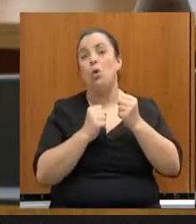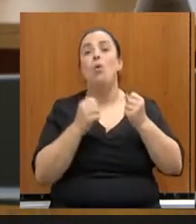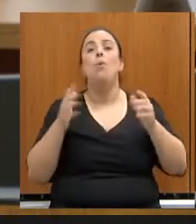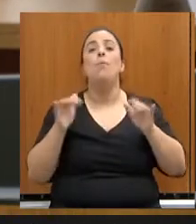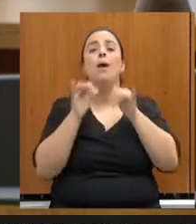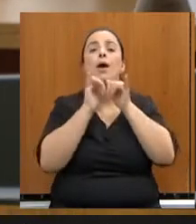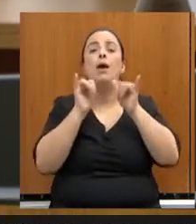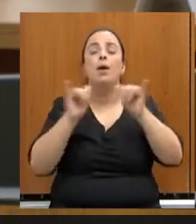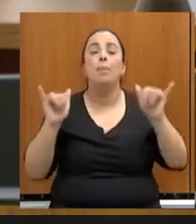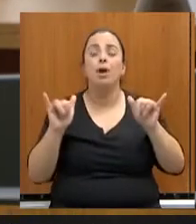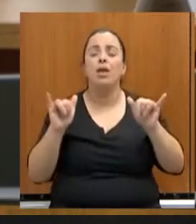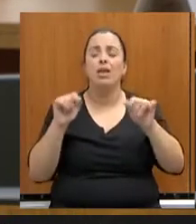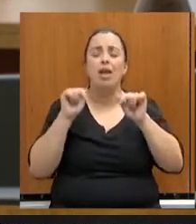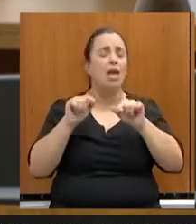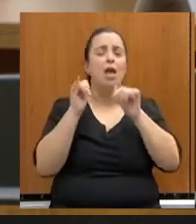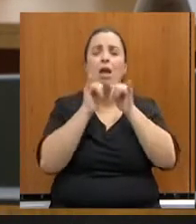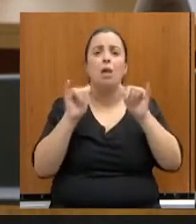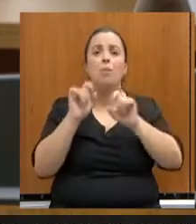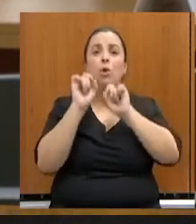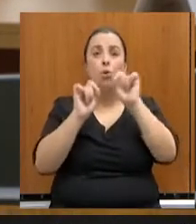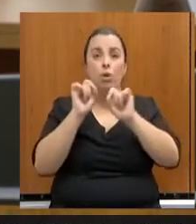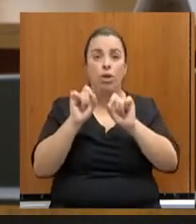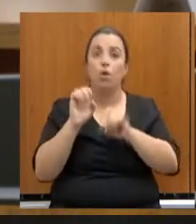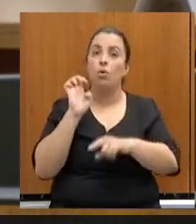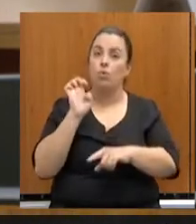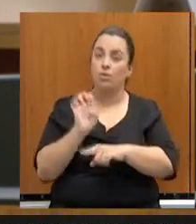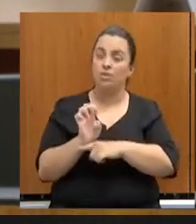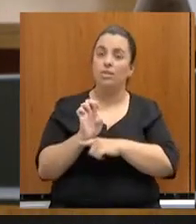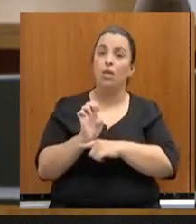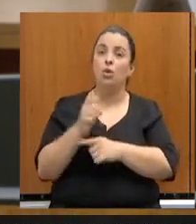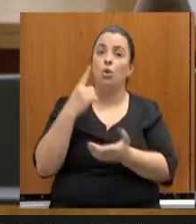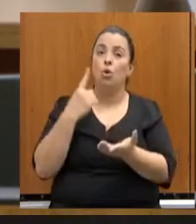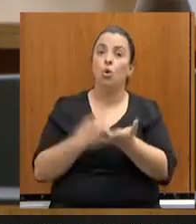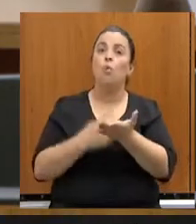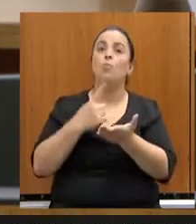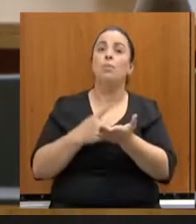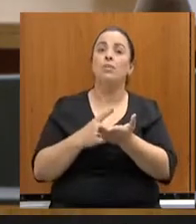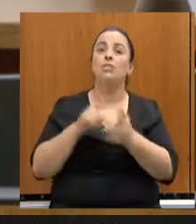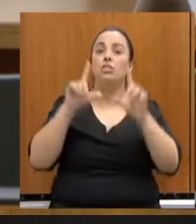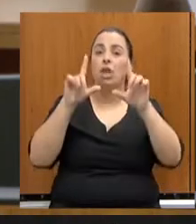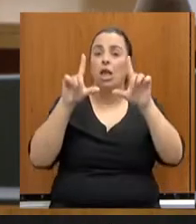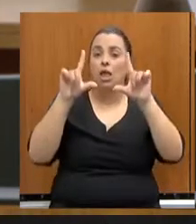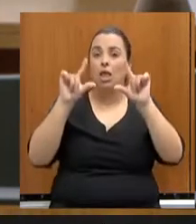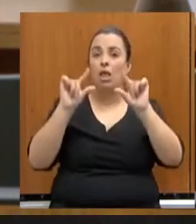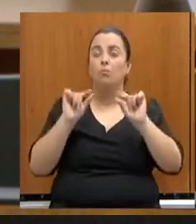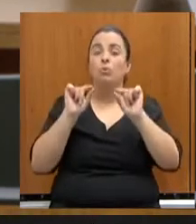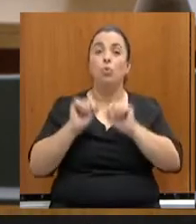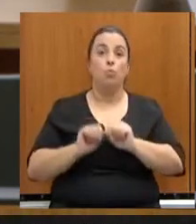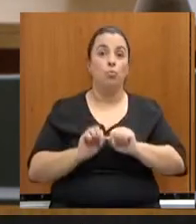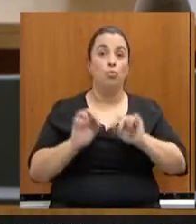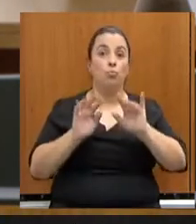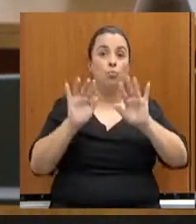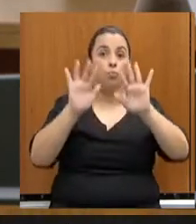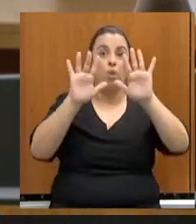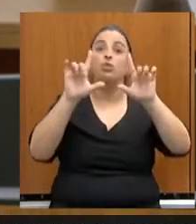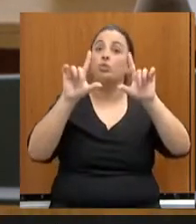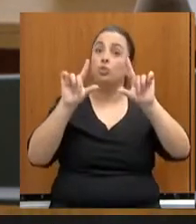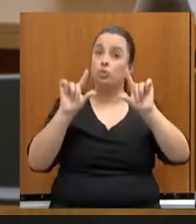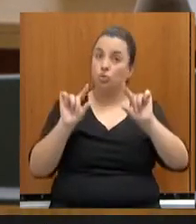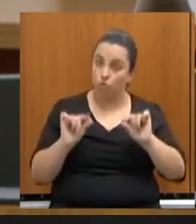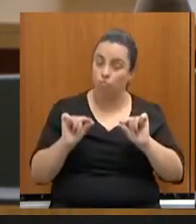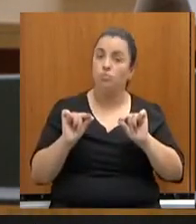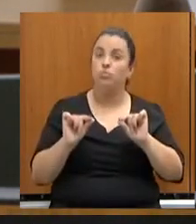o estado se compromete a neutralização dos gases de efeito estufa e combate às mudanças climáticas EA são mais